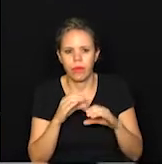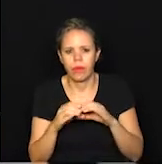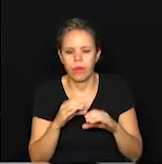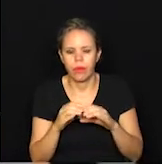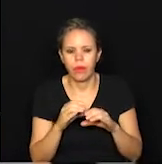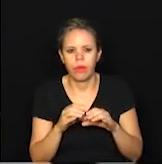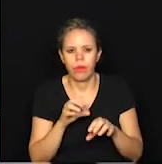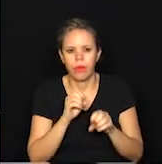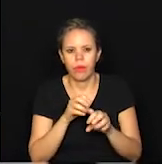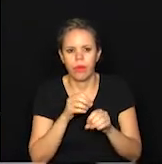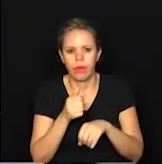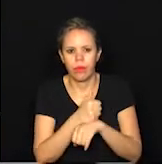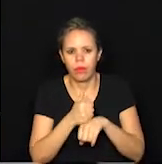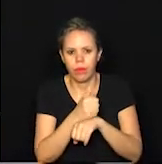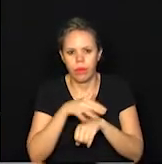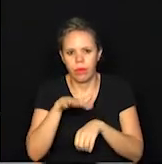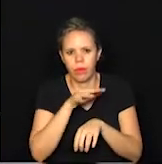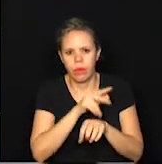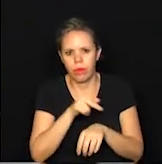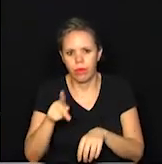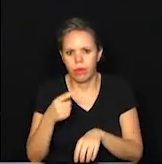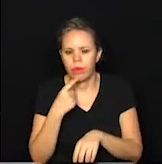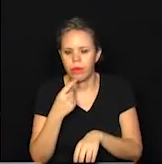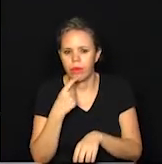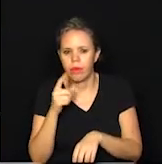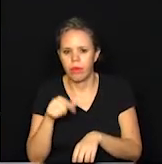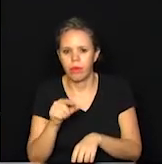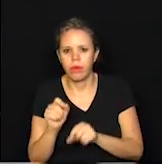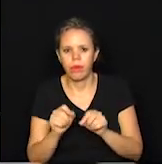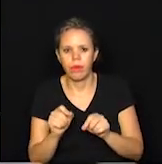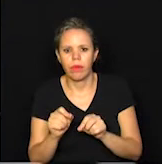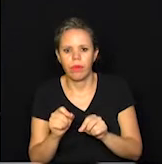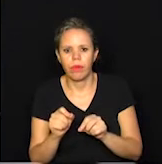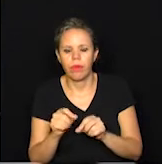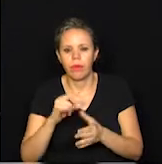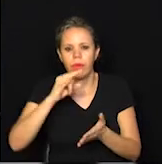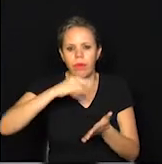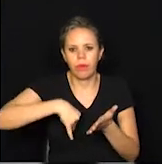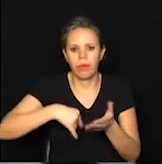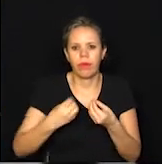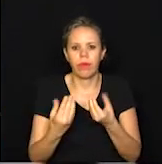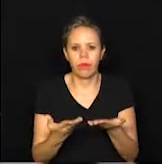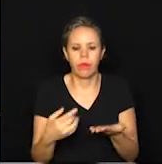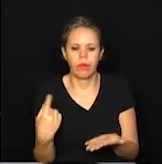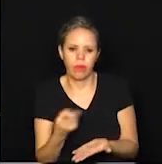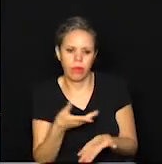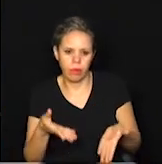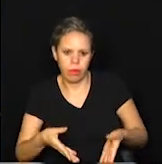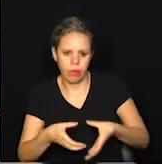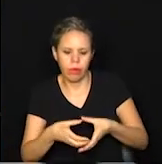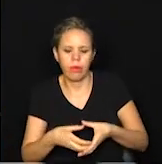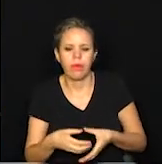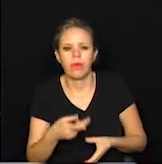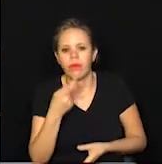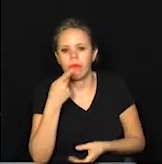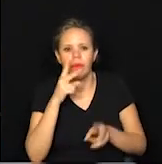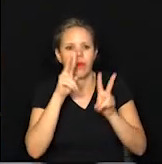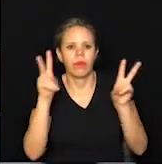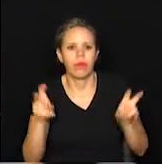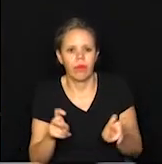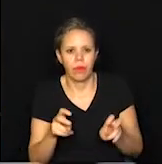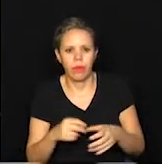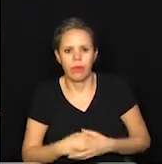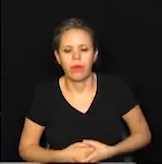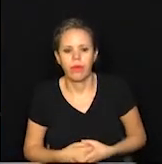de Educadores é um ofício direcionado a gente que fala sobre